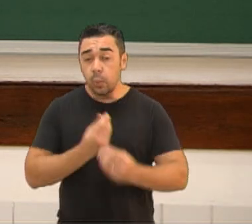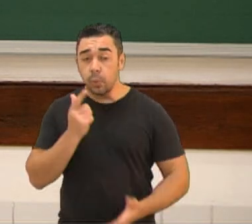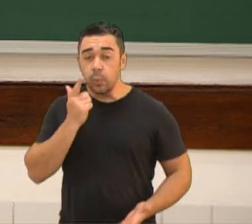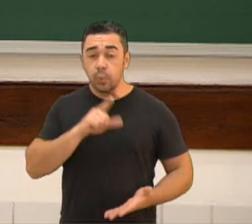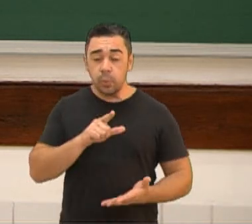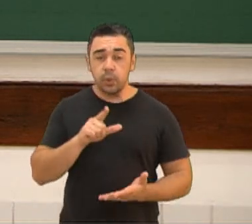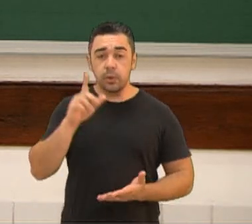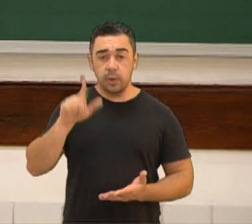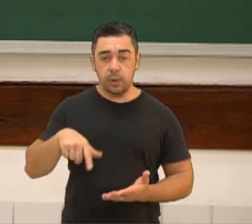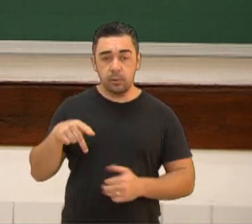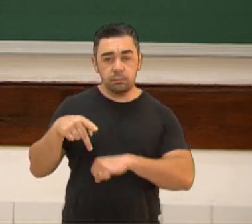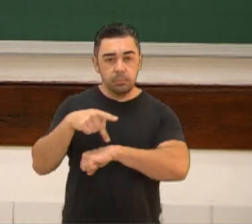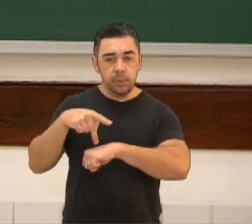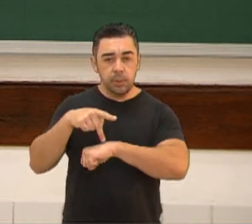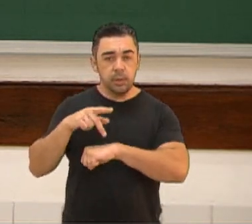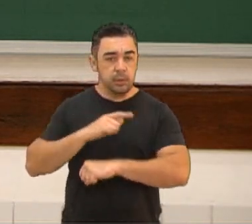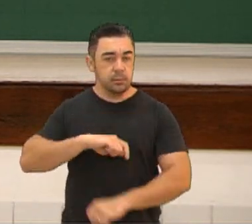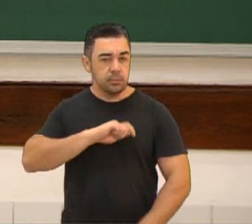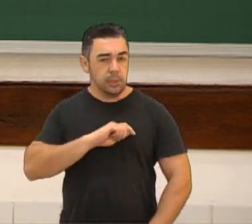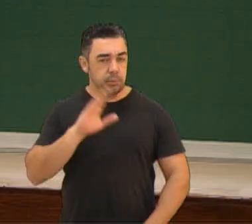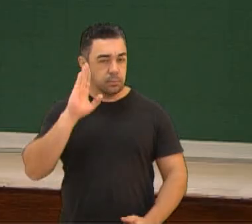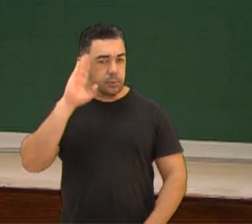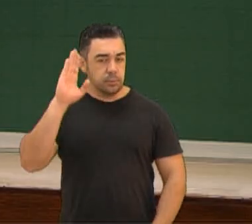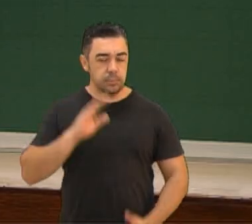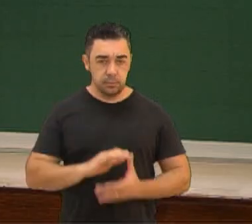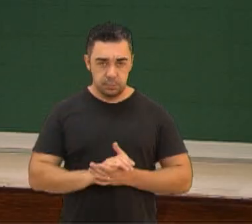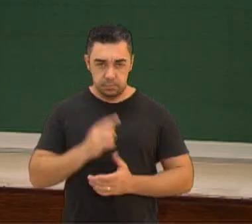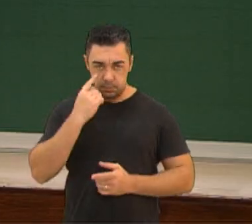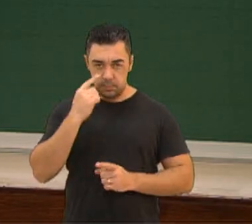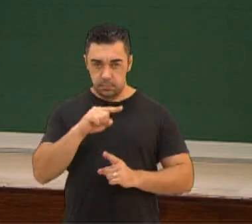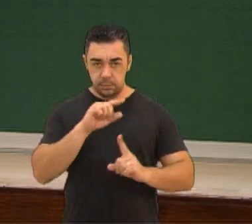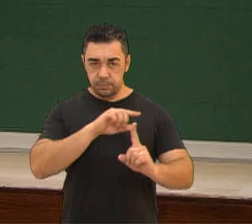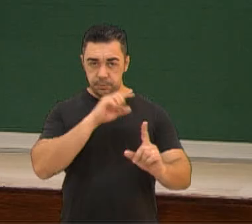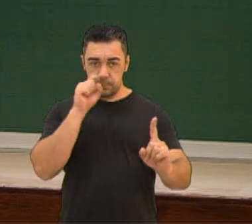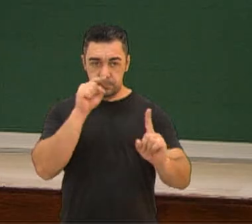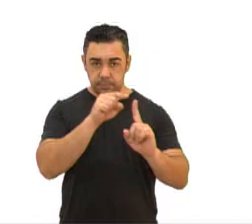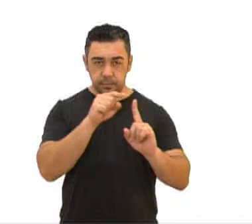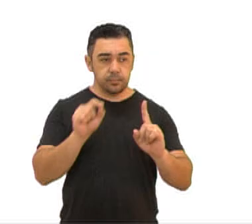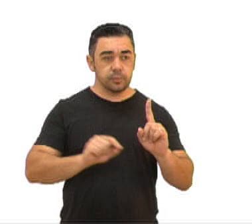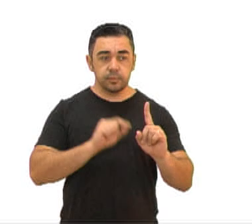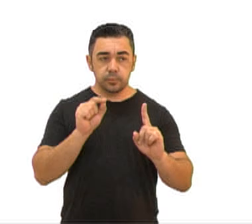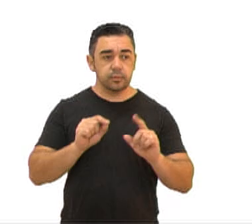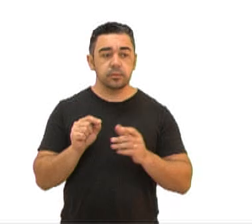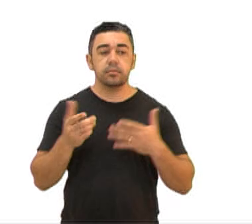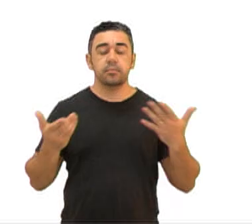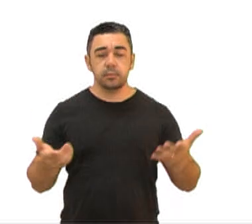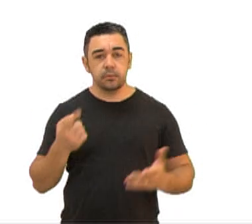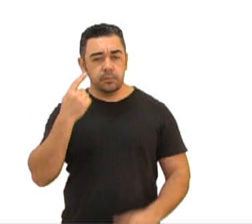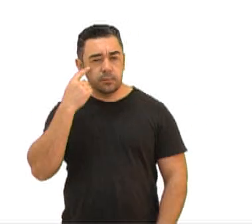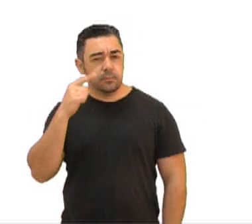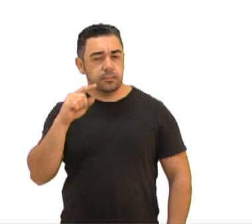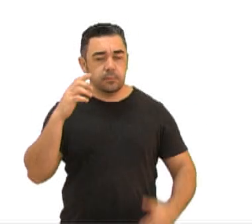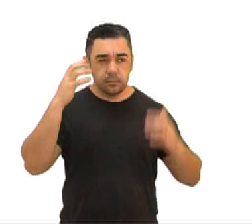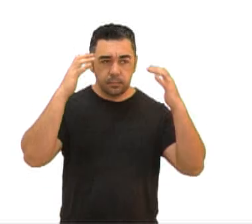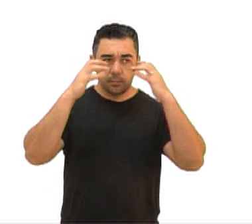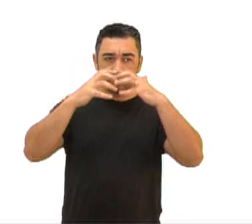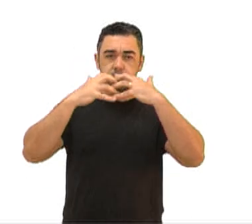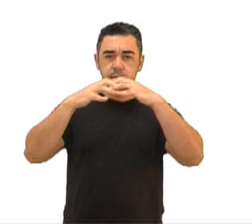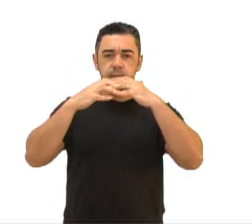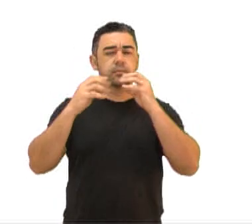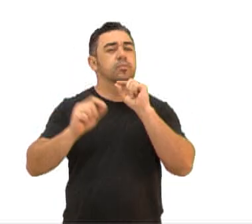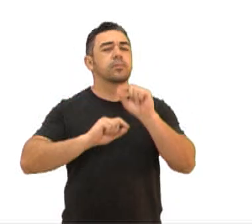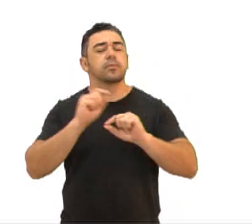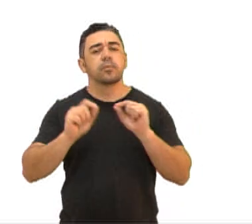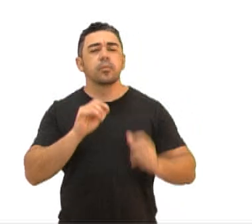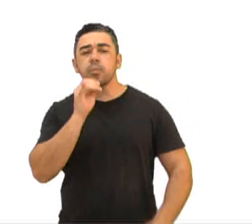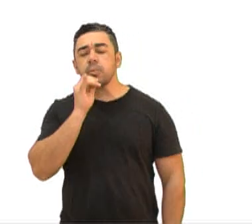ver quais são os objetivos? Bom, os objetivos das grandes navegações, né, primeiro a gente vai refletir, né, do ponto